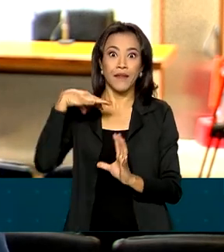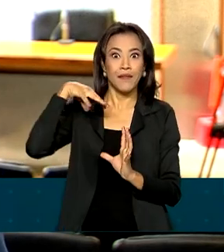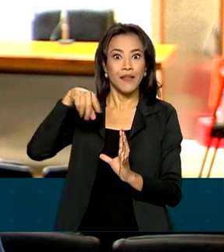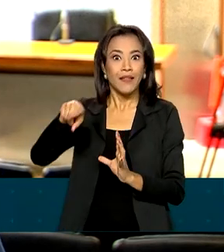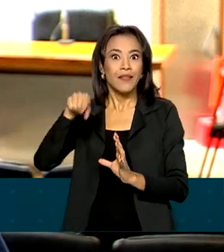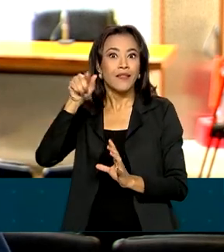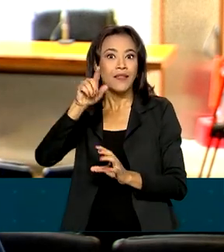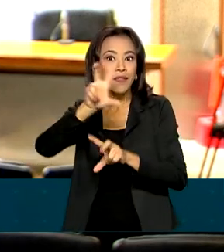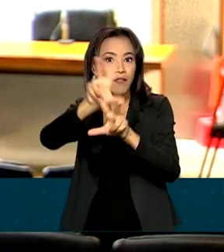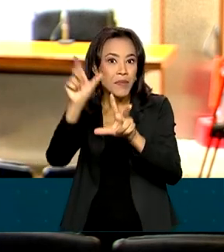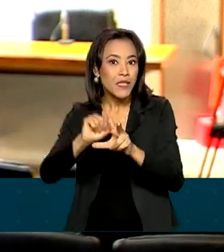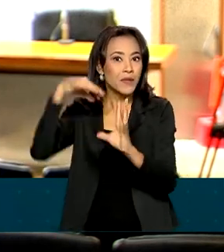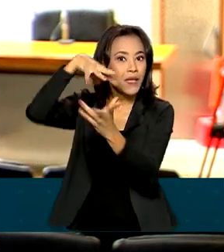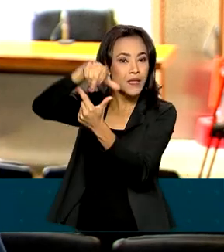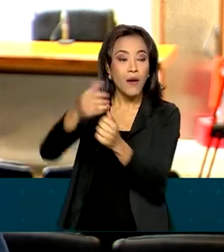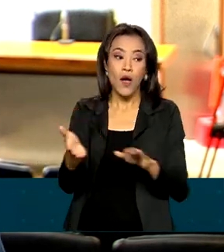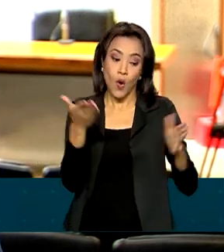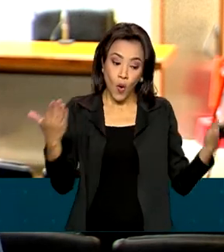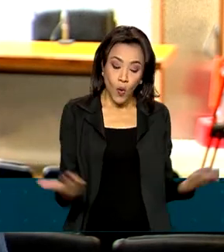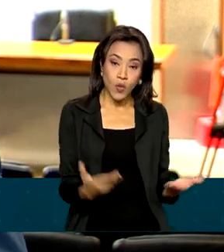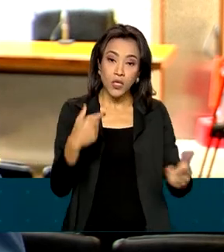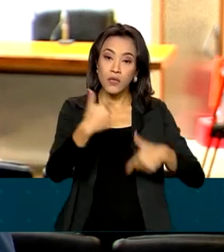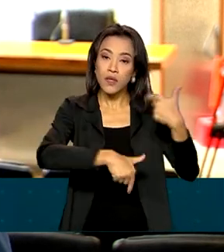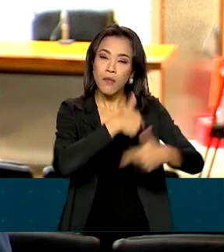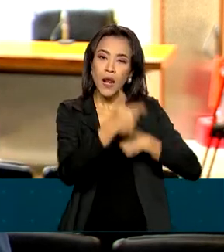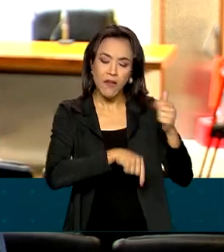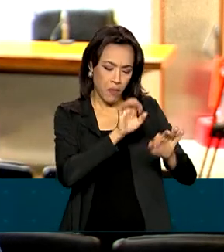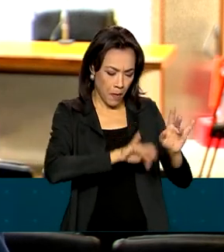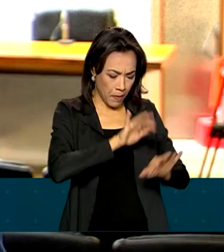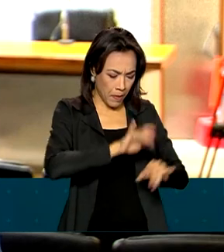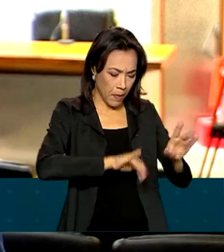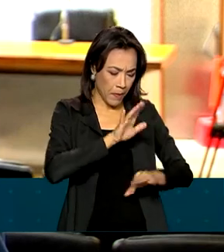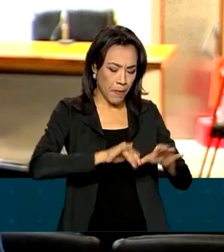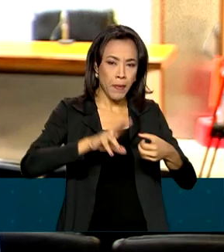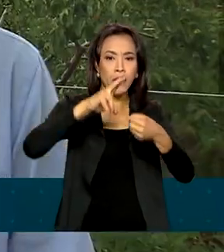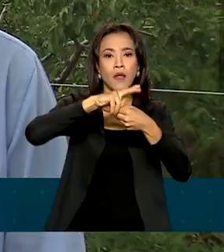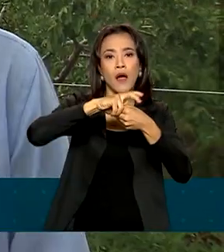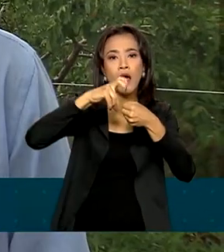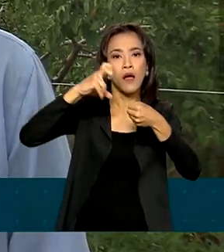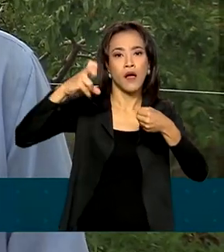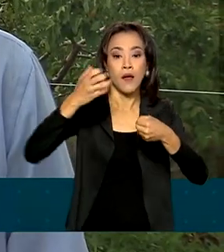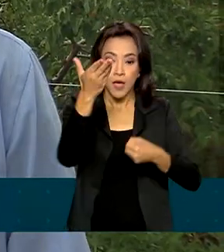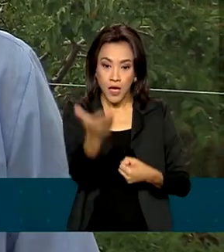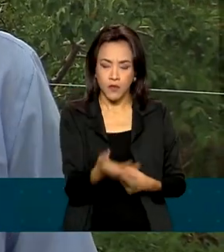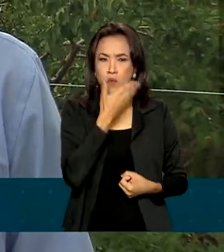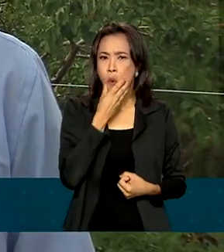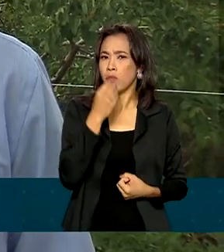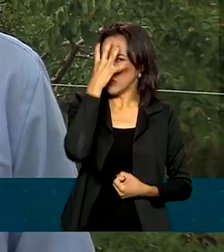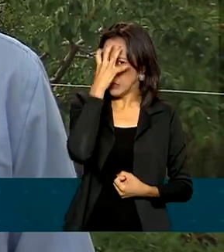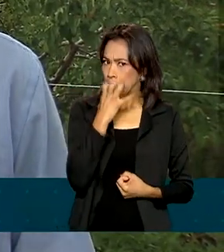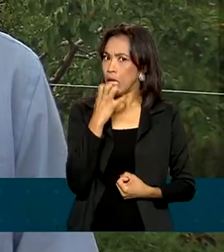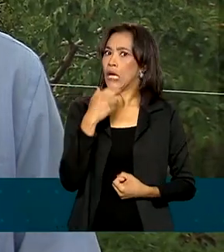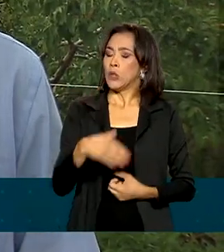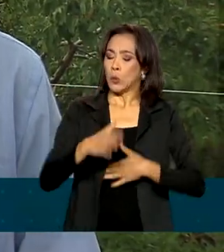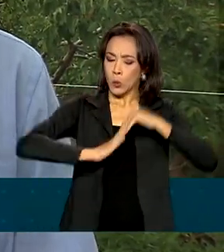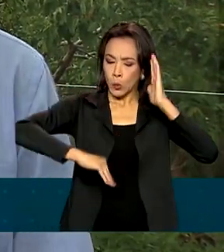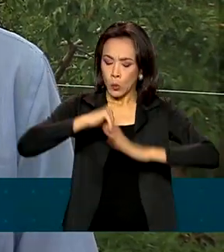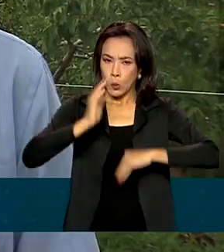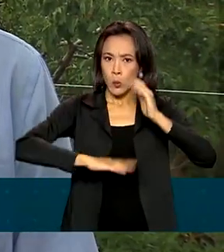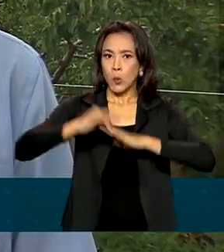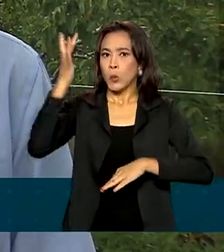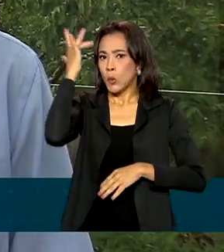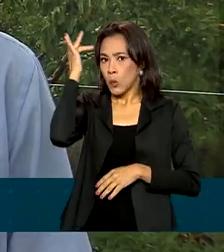atualmente é editor da Voz do Brasil jornalista sério competente carandina Como era conhecido por